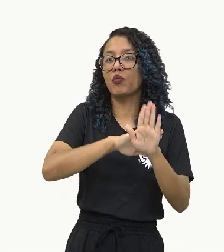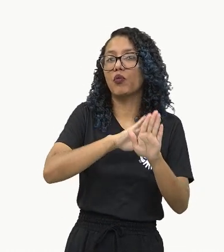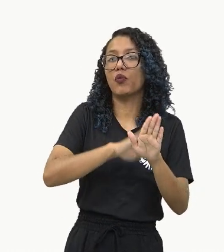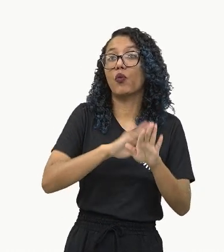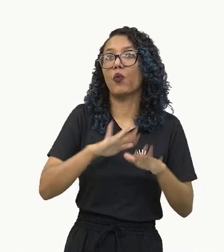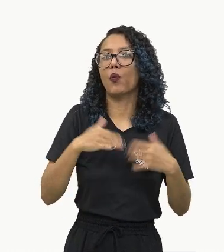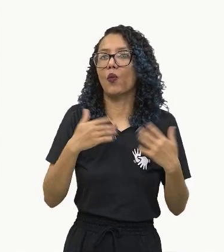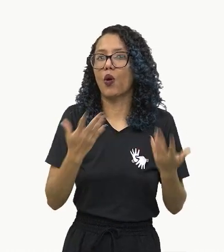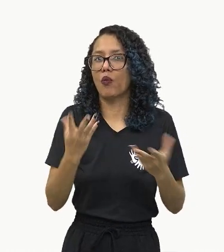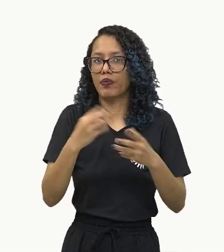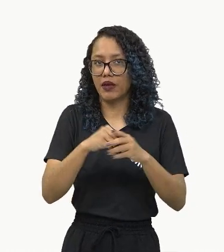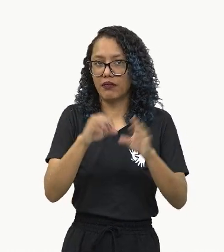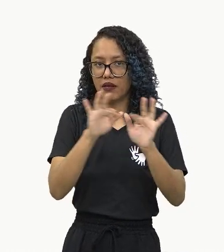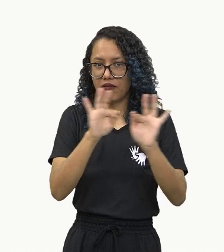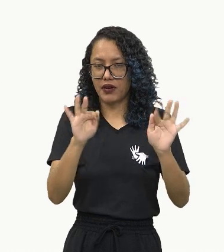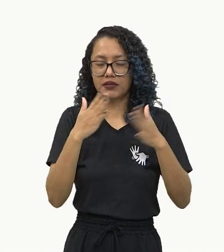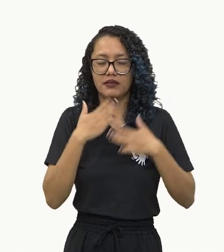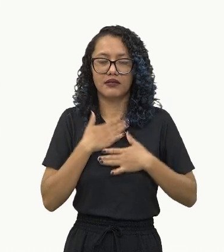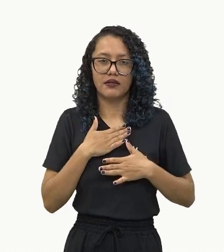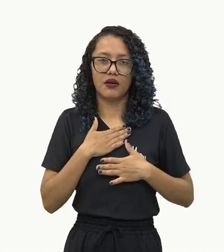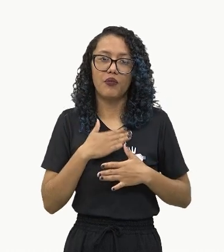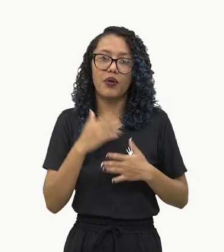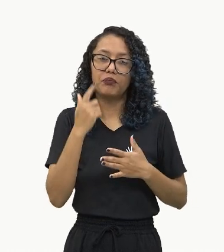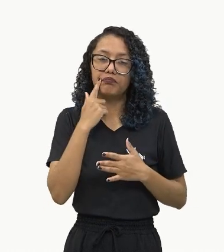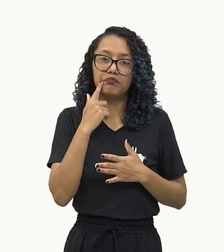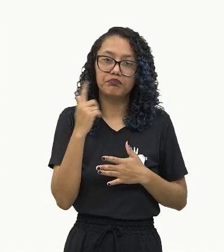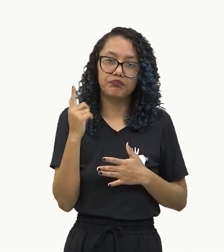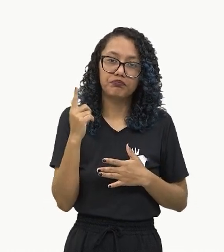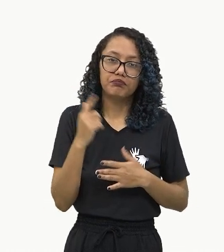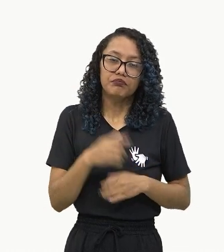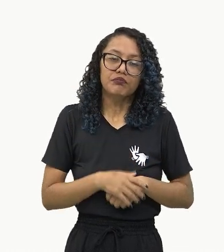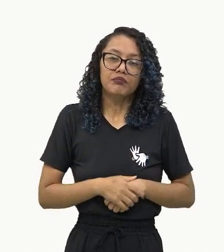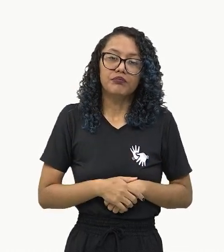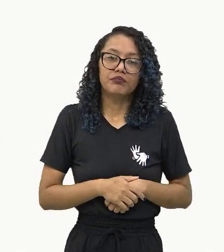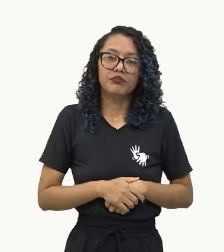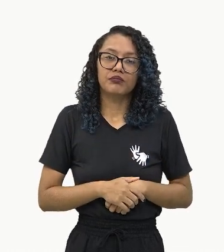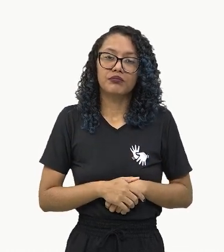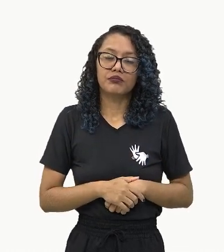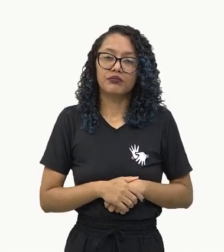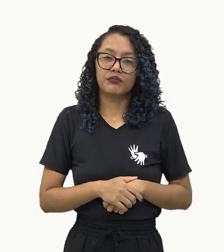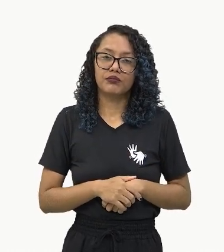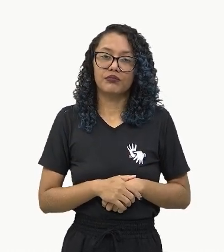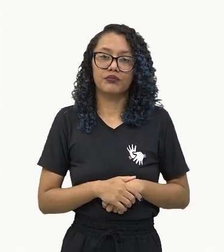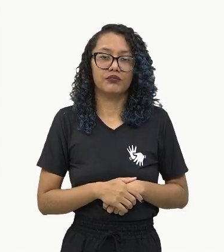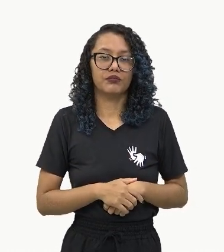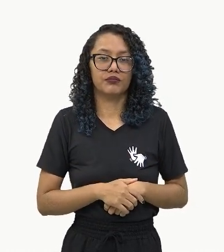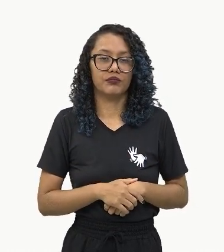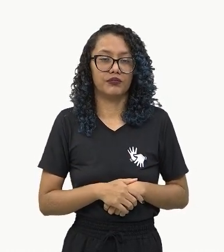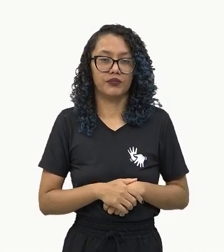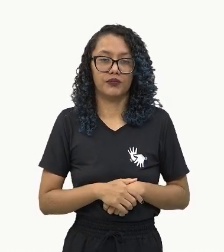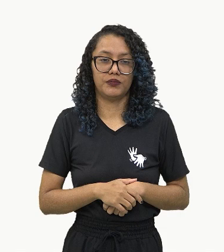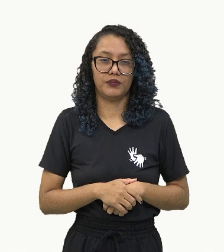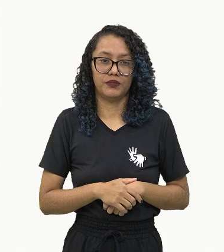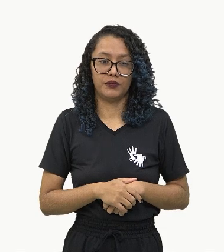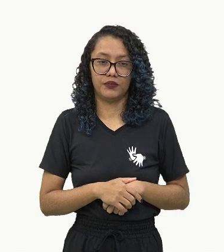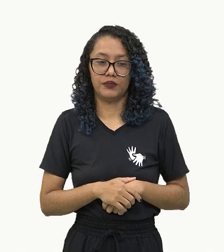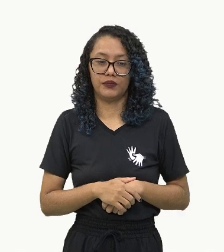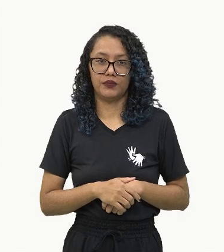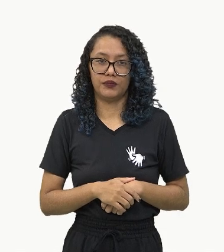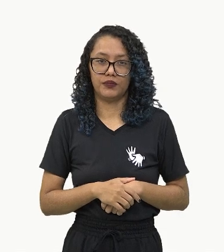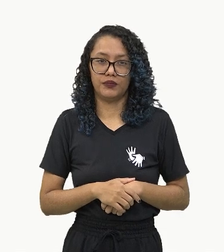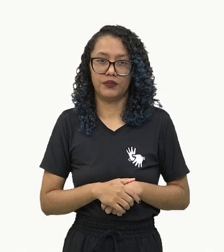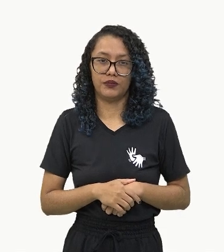No te preocupes, já he resuelto todo isso. Yo he resuelto. Observem aí o